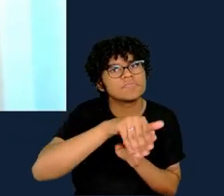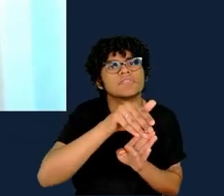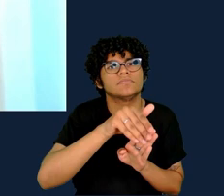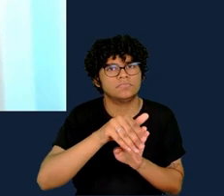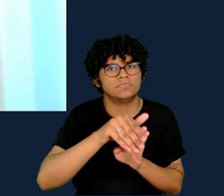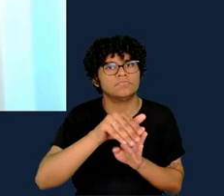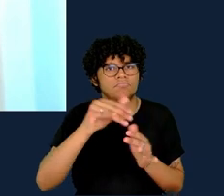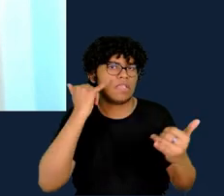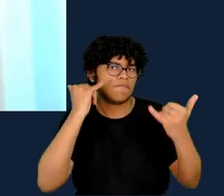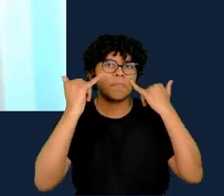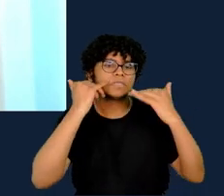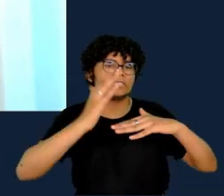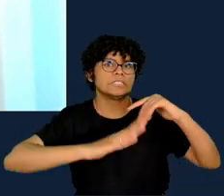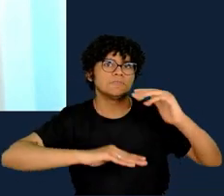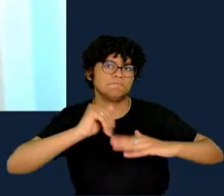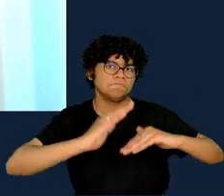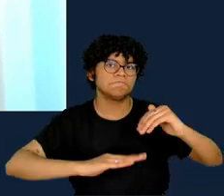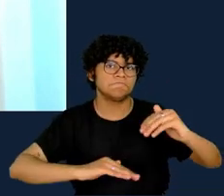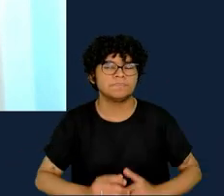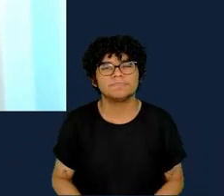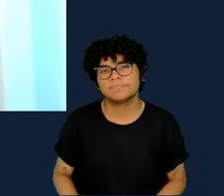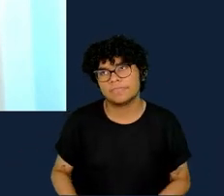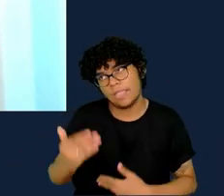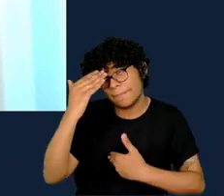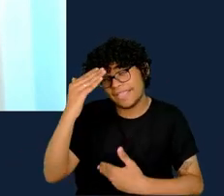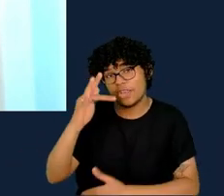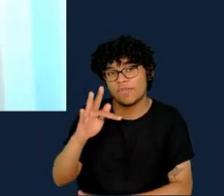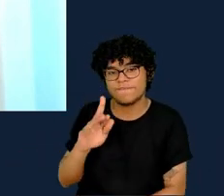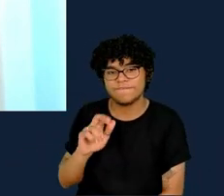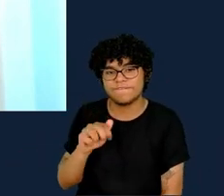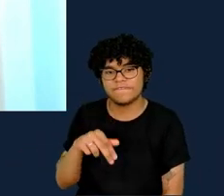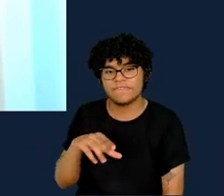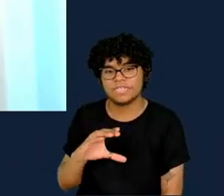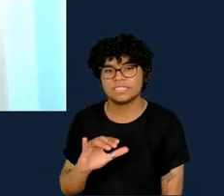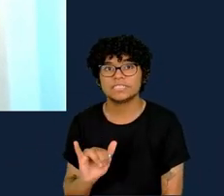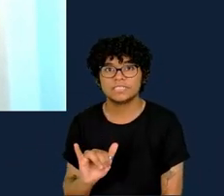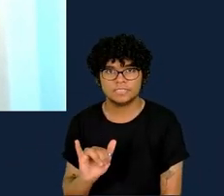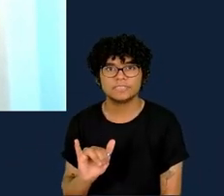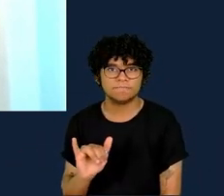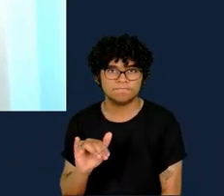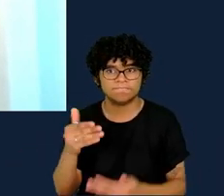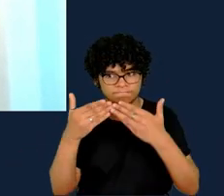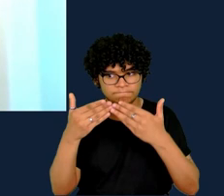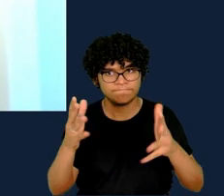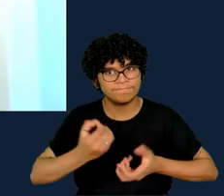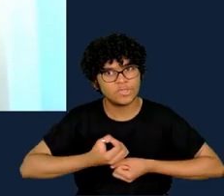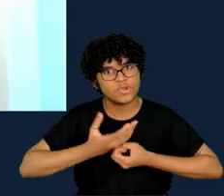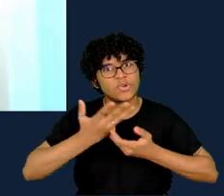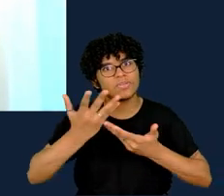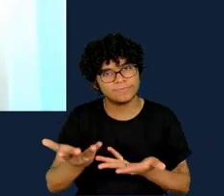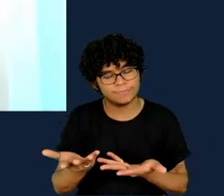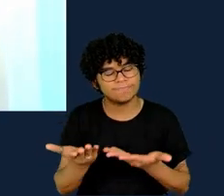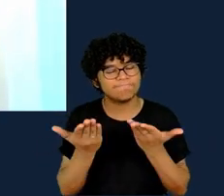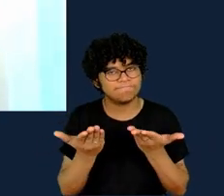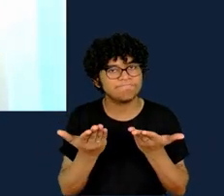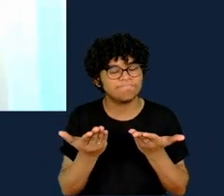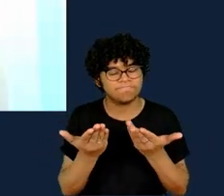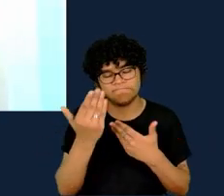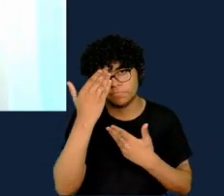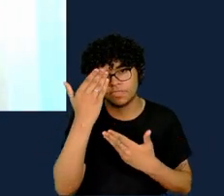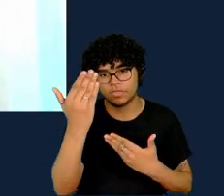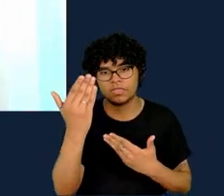Obrigado, Francis. Obrigado pela abertura em contar tudo isso para a gente. E aqui também, isso